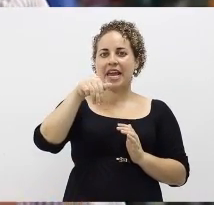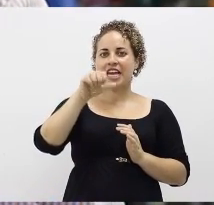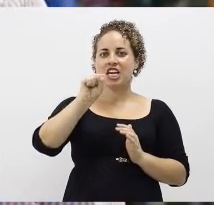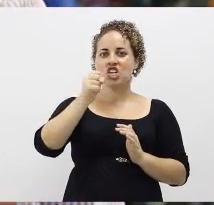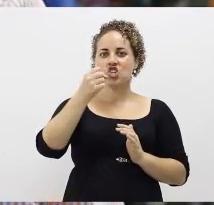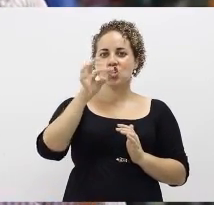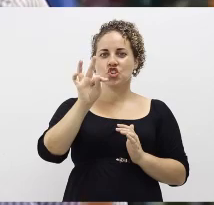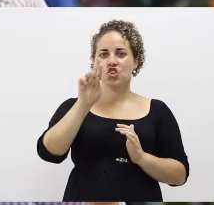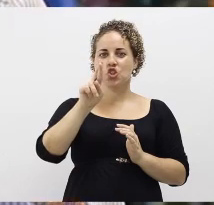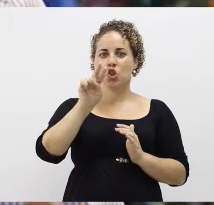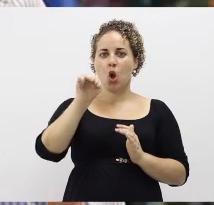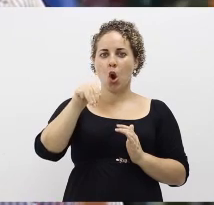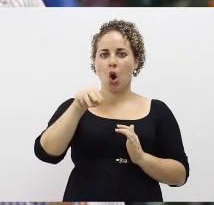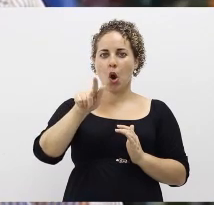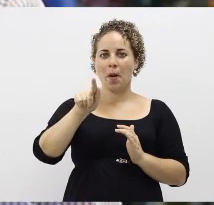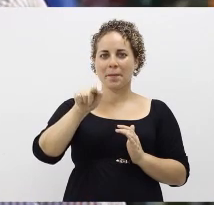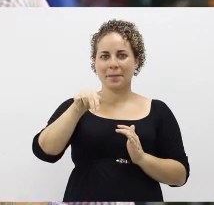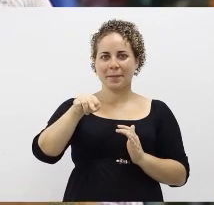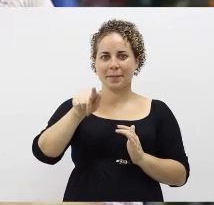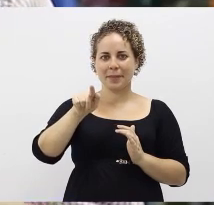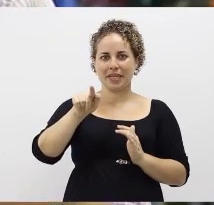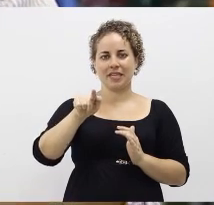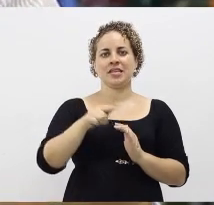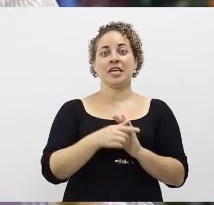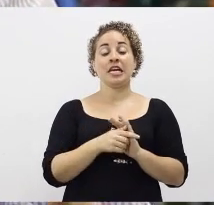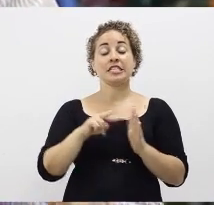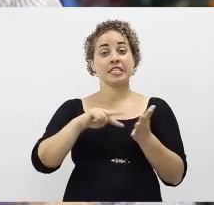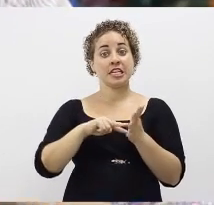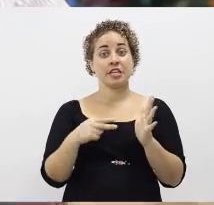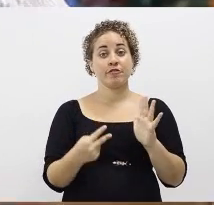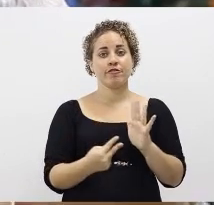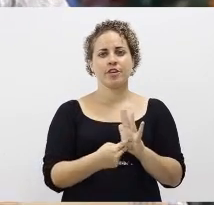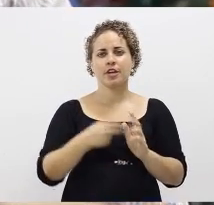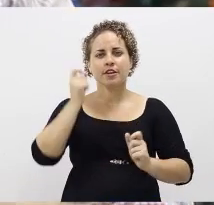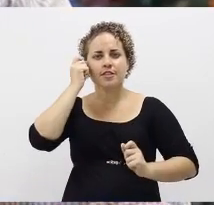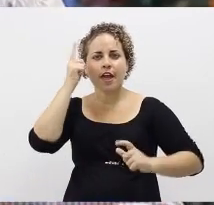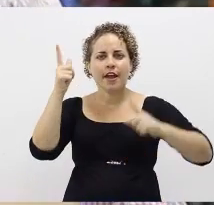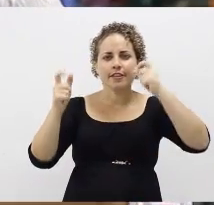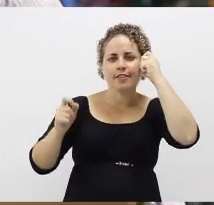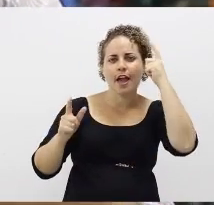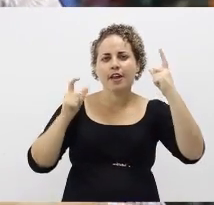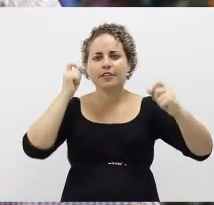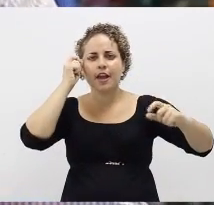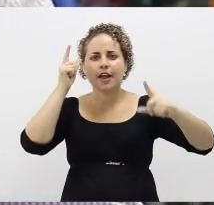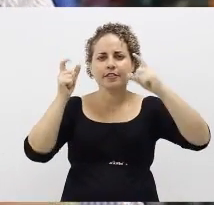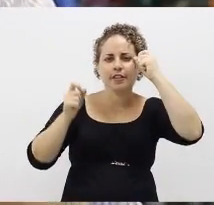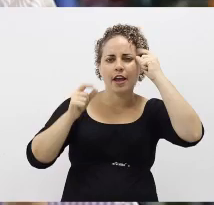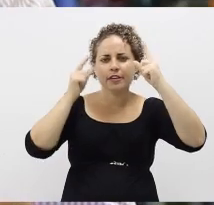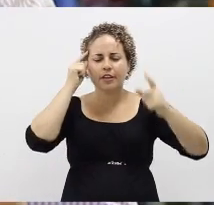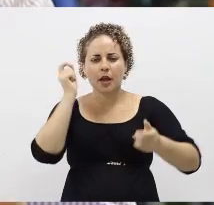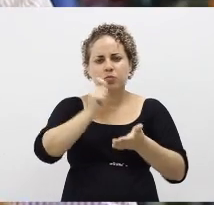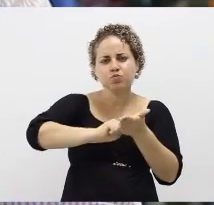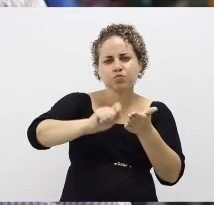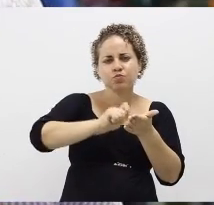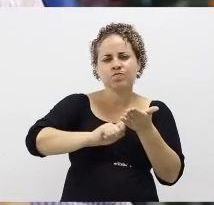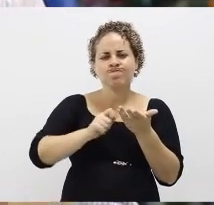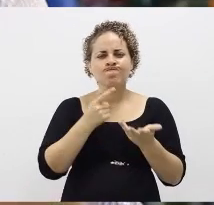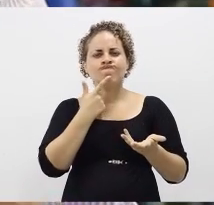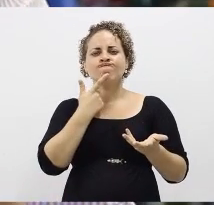Um brainstorming é uma geração de ideias, é uma tempestade de ideias. Nós vamos gerar